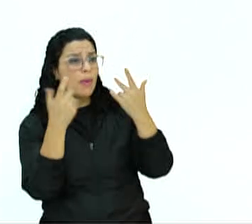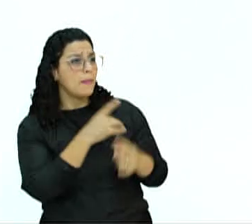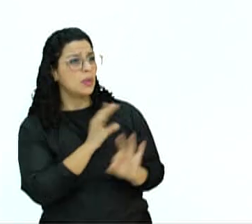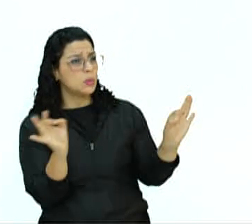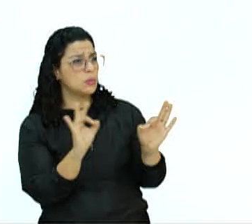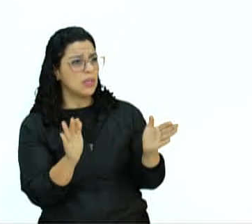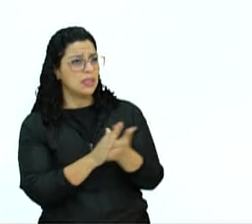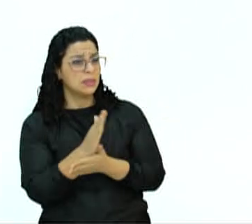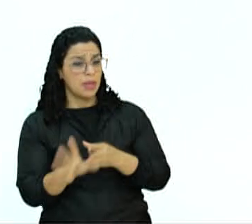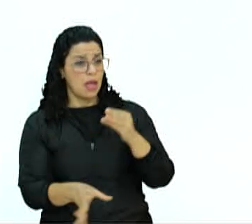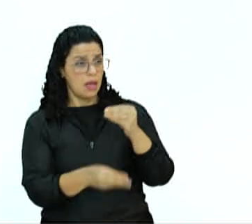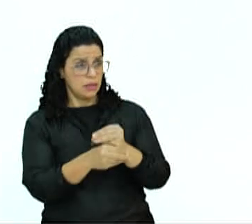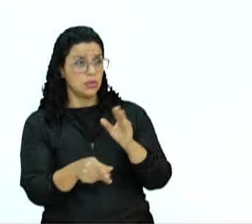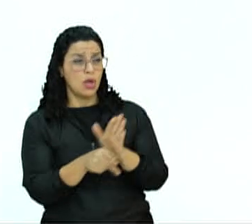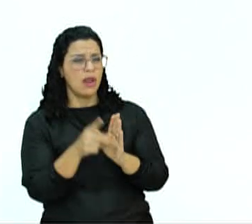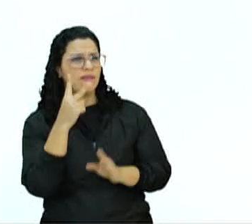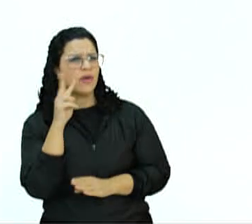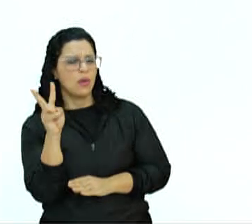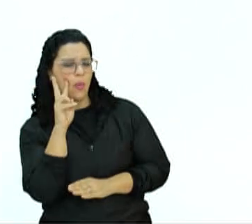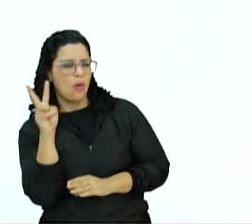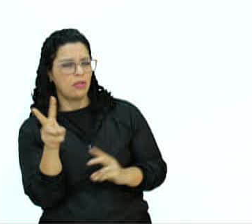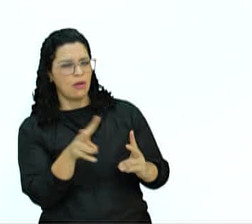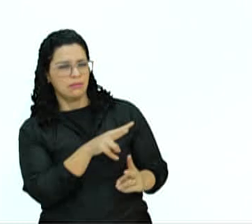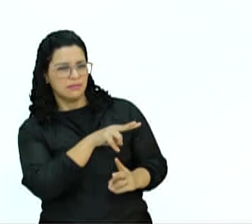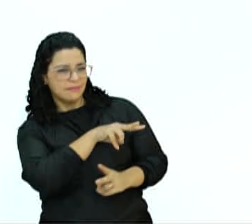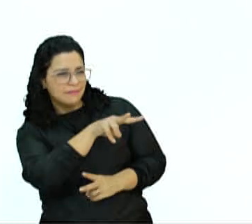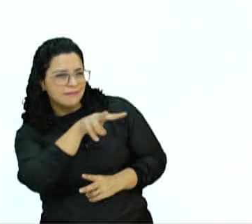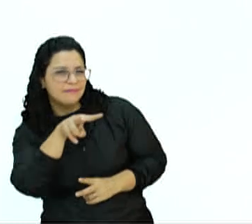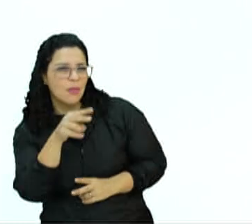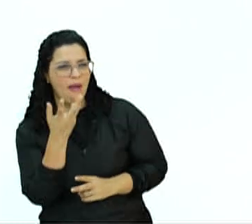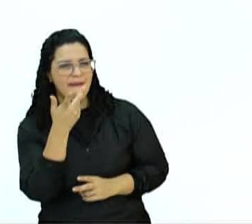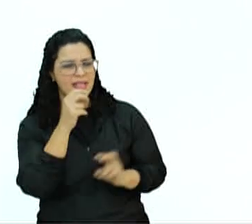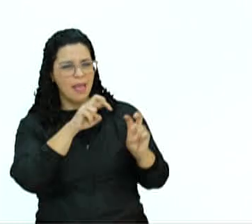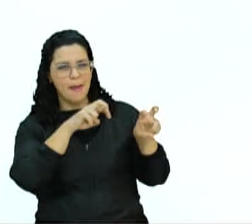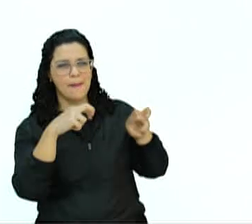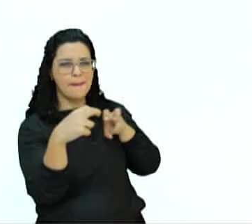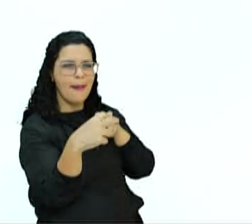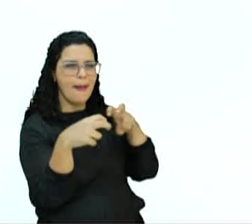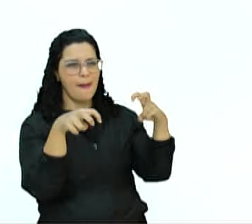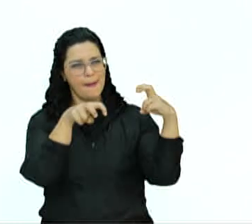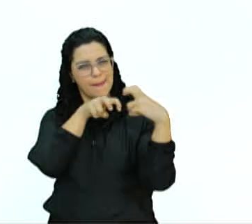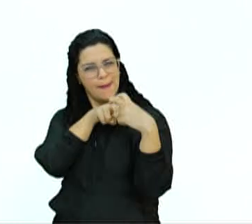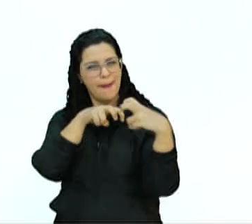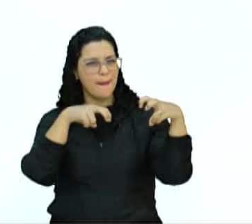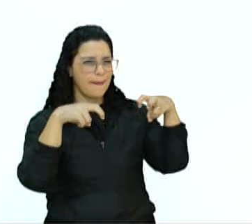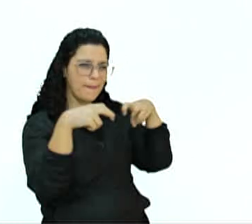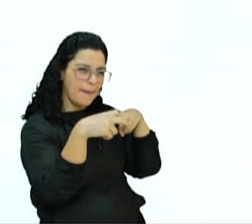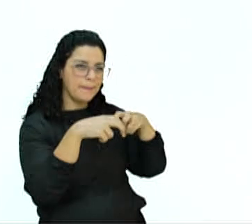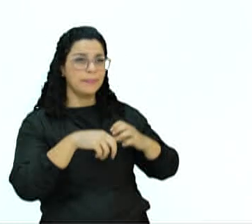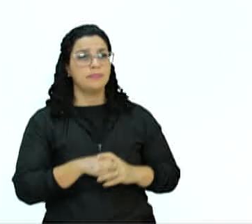medo, acrescentou, lançando um olhar às crianças rodando na sua ciranda.